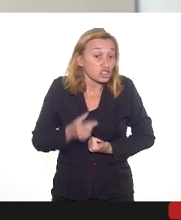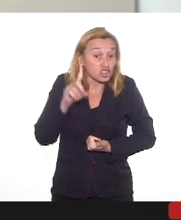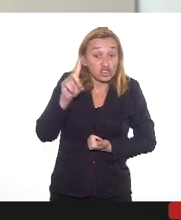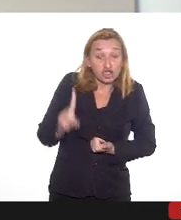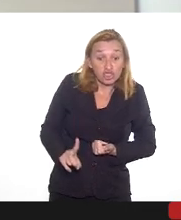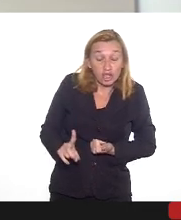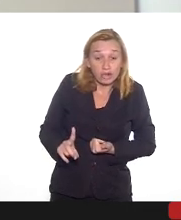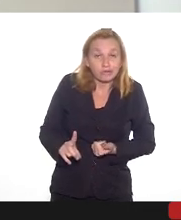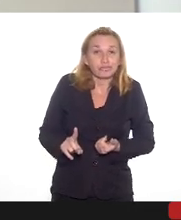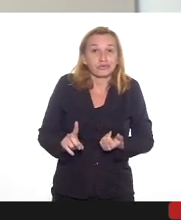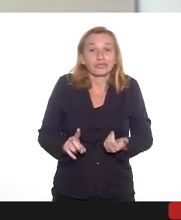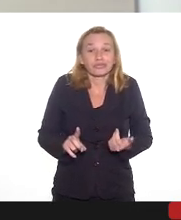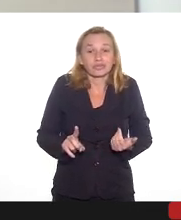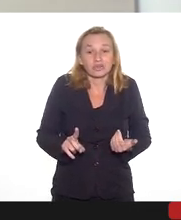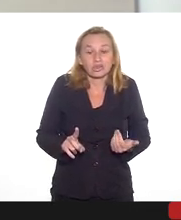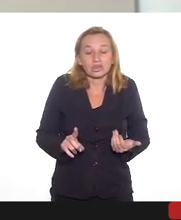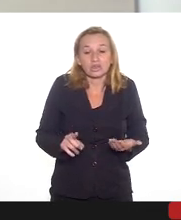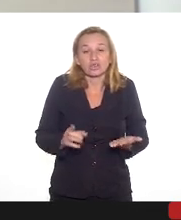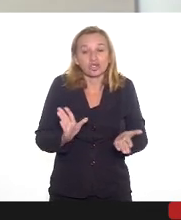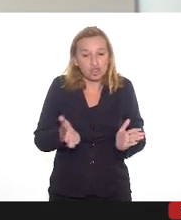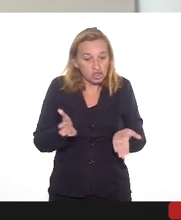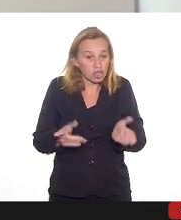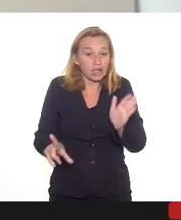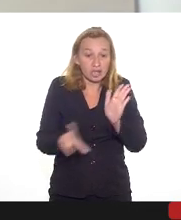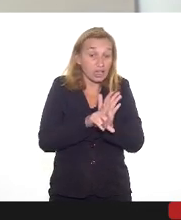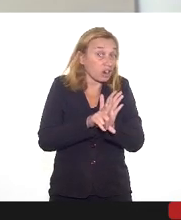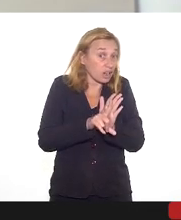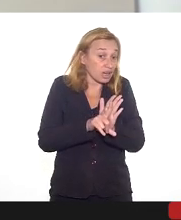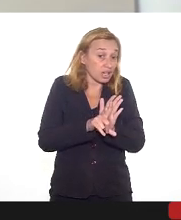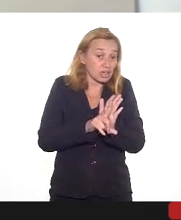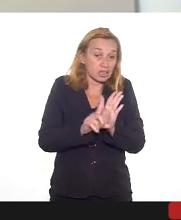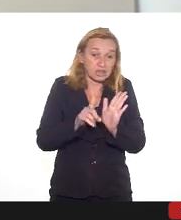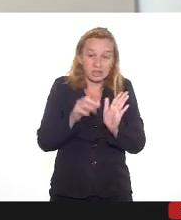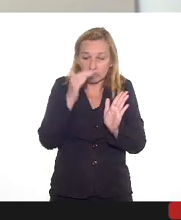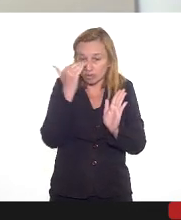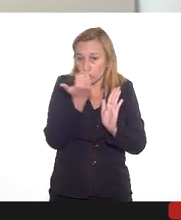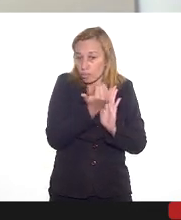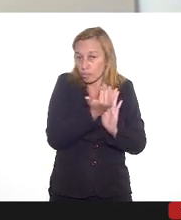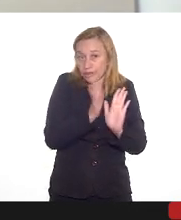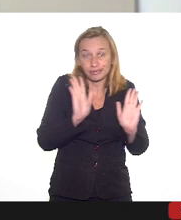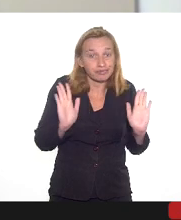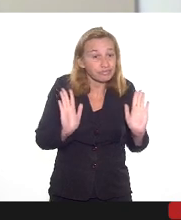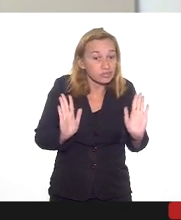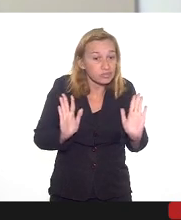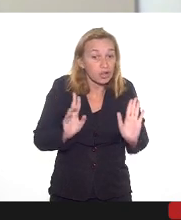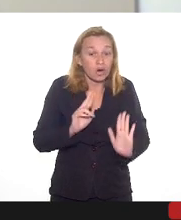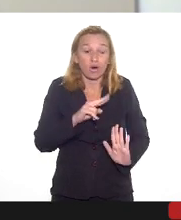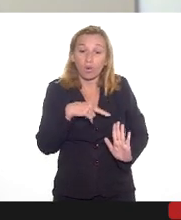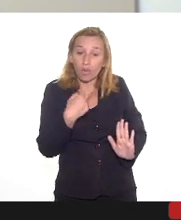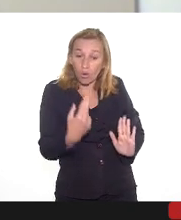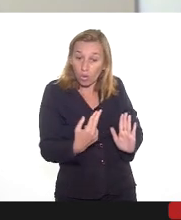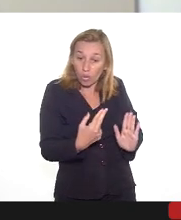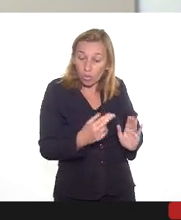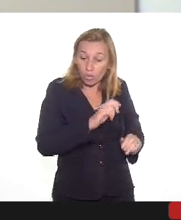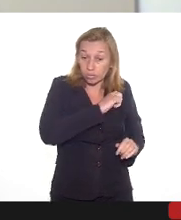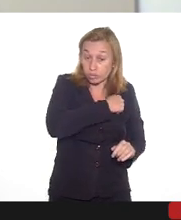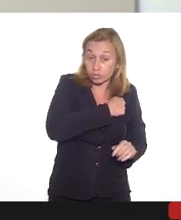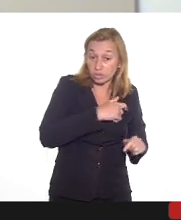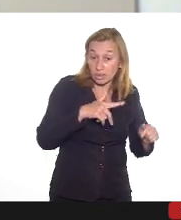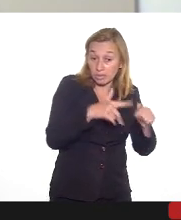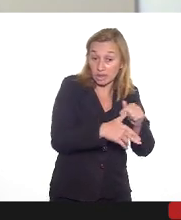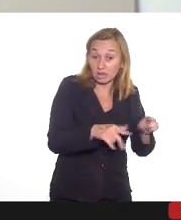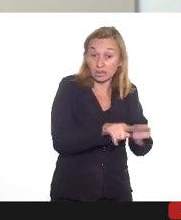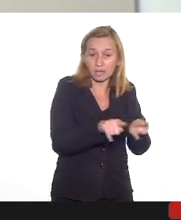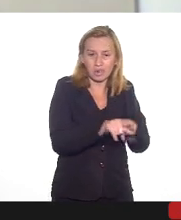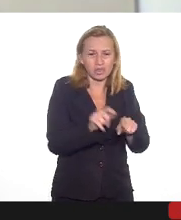direitos que são direitos já garantidos por leis e que não estão sequer vedados no âmbito do regime. ou o regime está criando embaraços para isso também. Isso não ficou